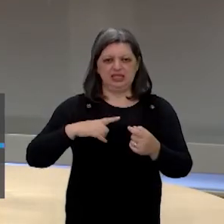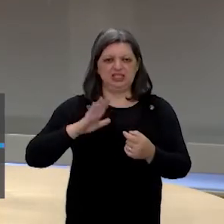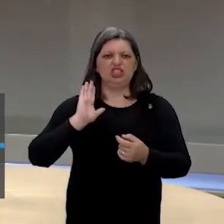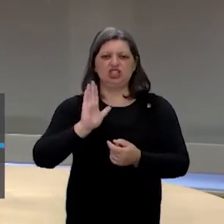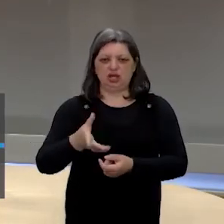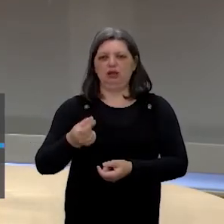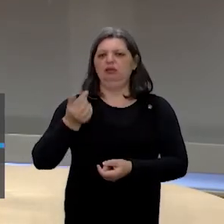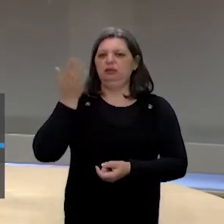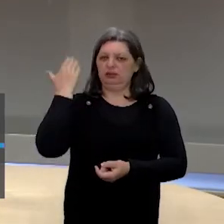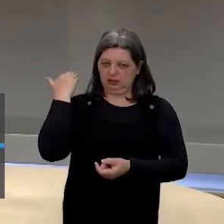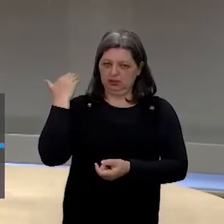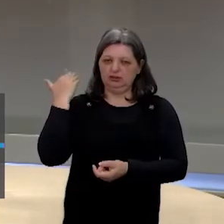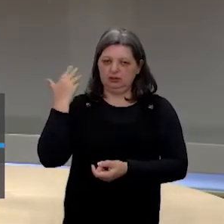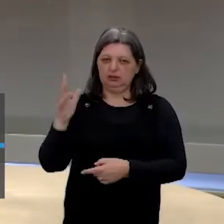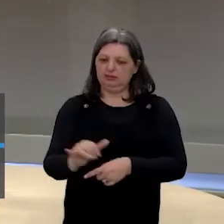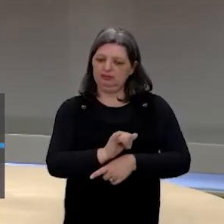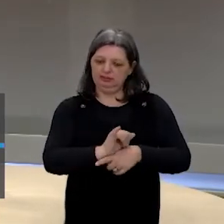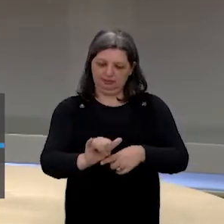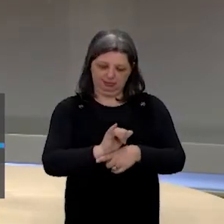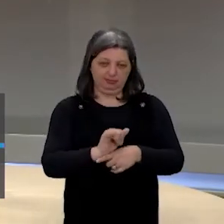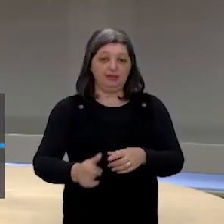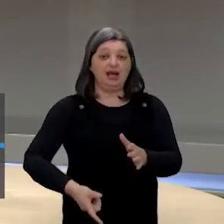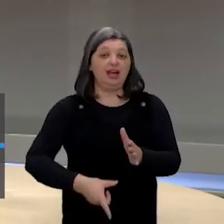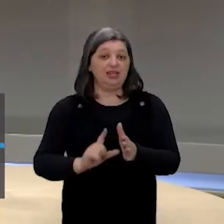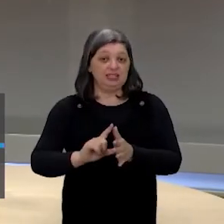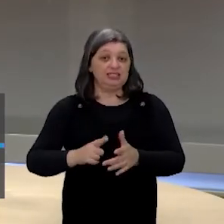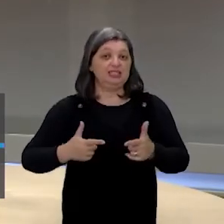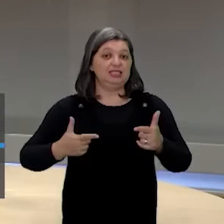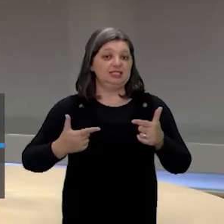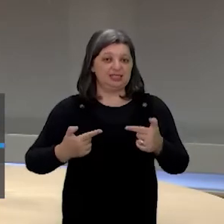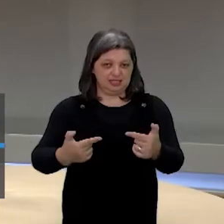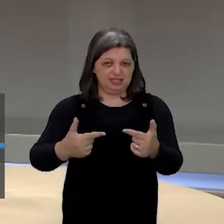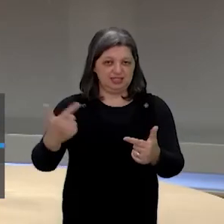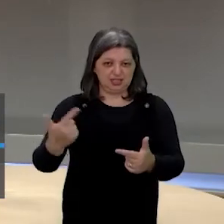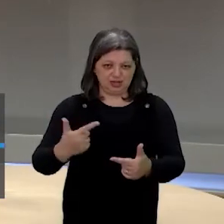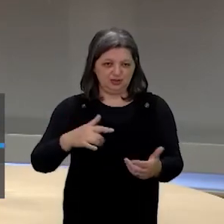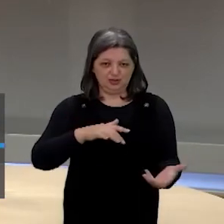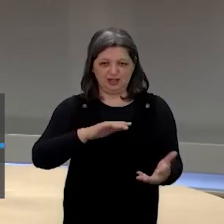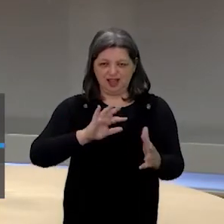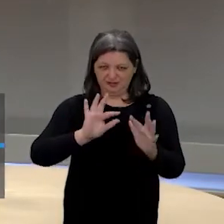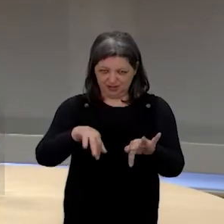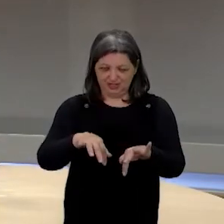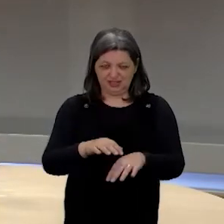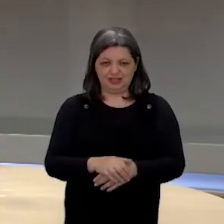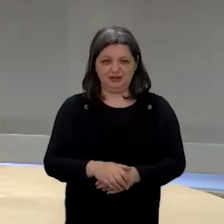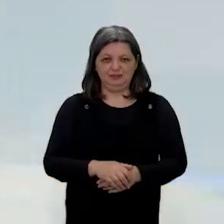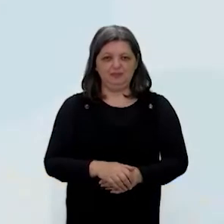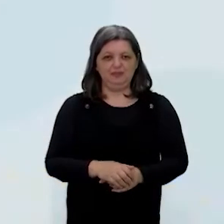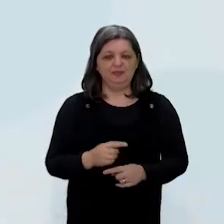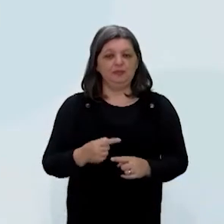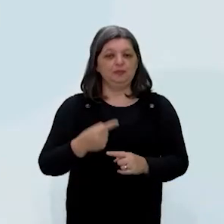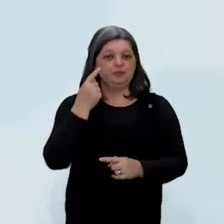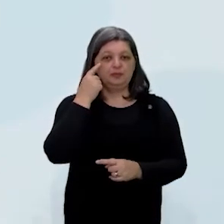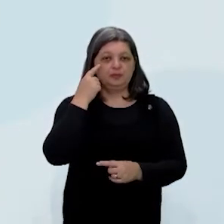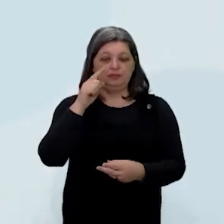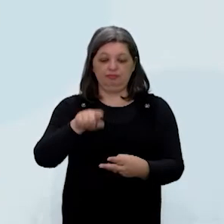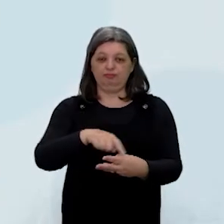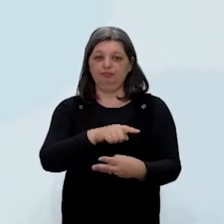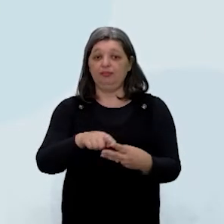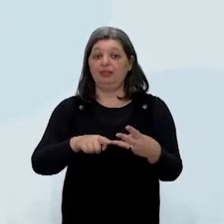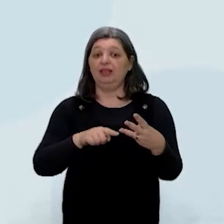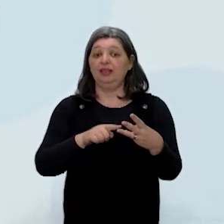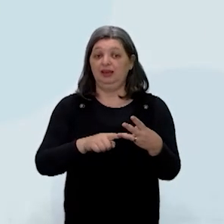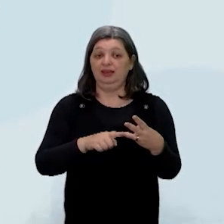desenhando antes mesmo da Segunda Guerra Mundial acabar. Quer ver? Olha só essa imagem aí dos três grandes,